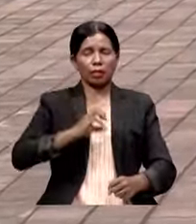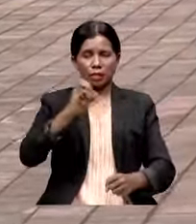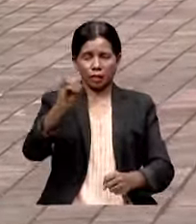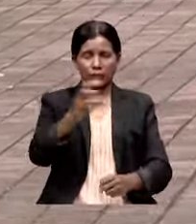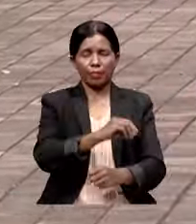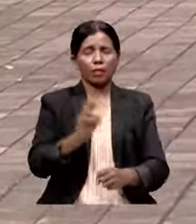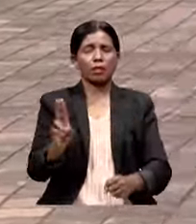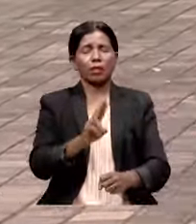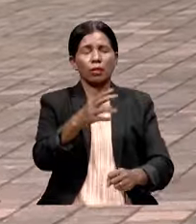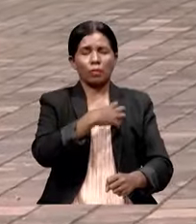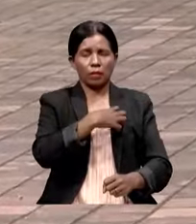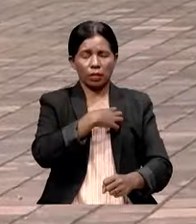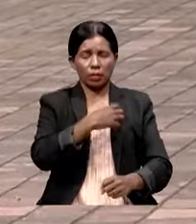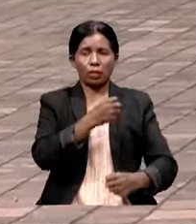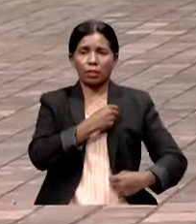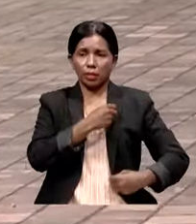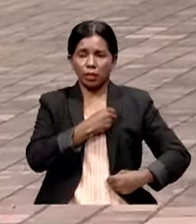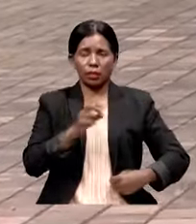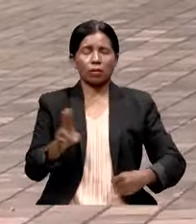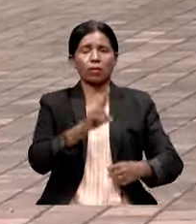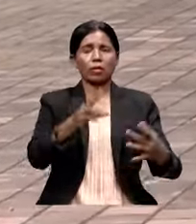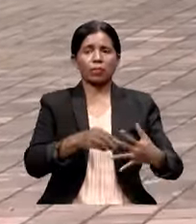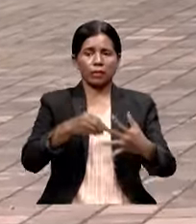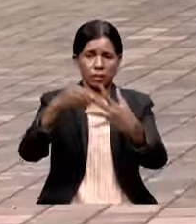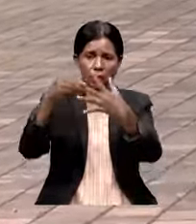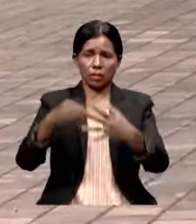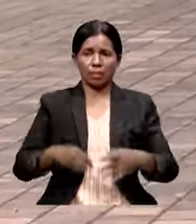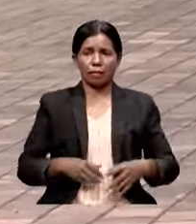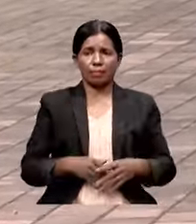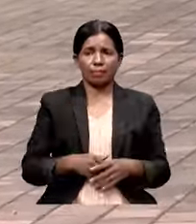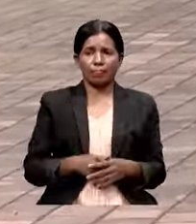Unidade Polícia Militar, no Unidade Especial, Equipa Cobertura, GMN.